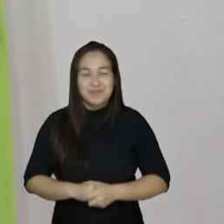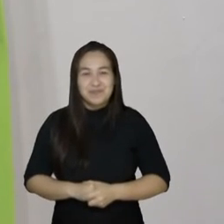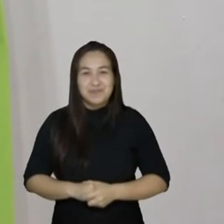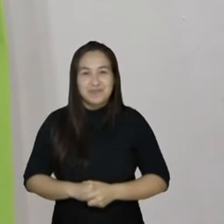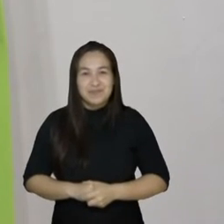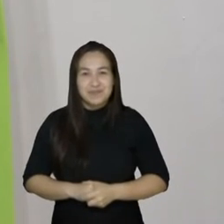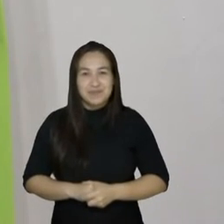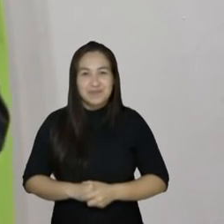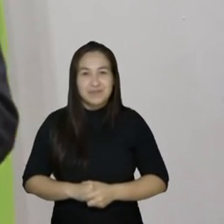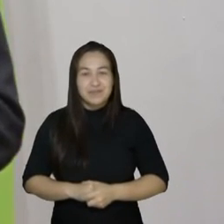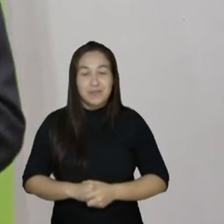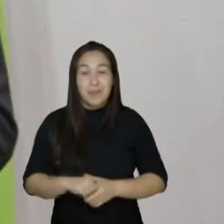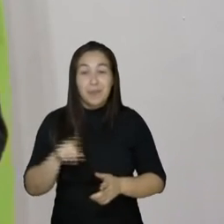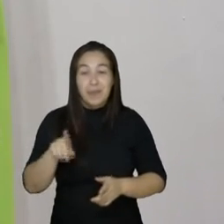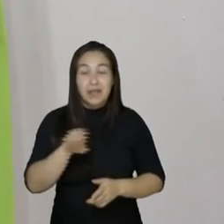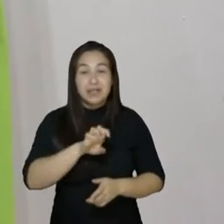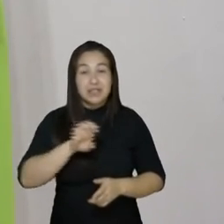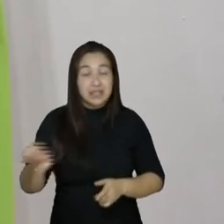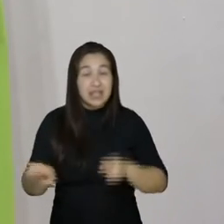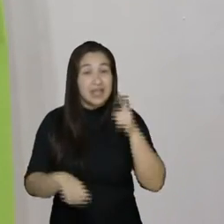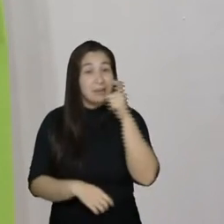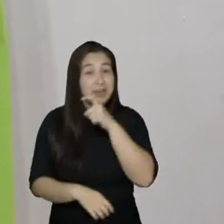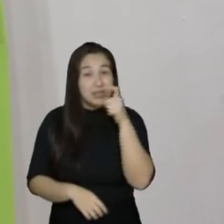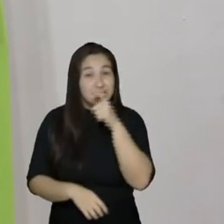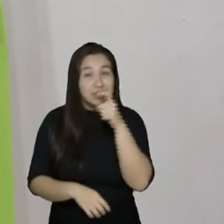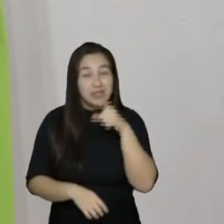Então a esquerda é uma mentira ambulante.